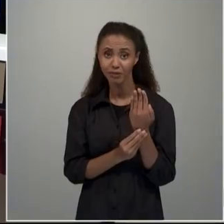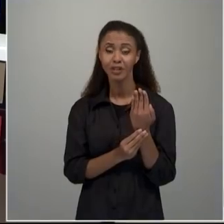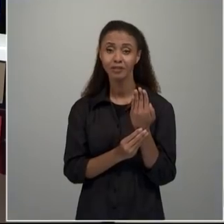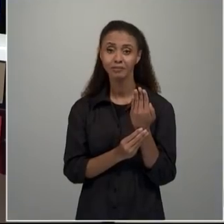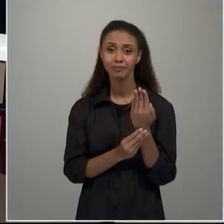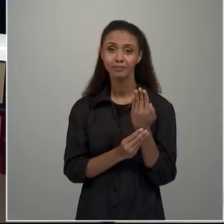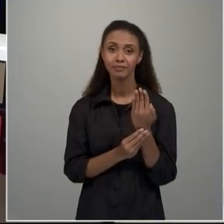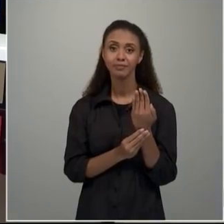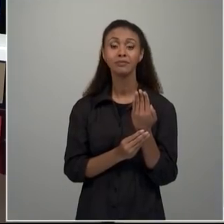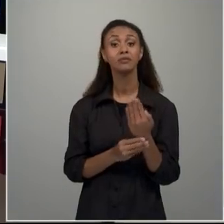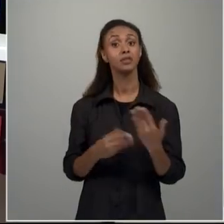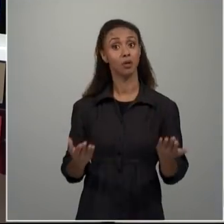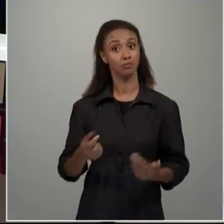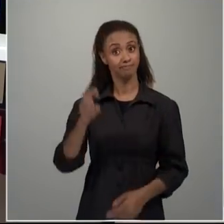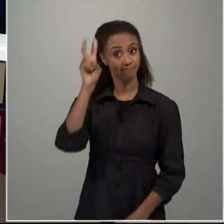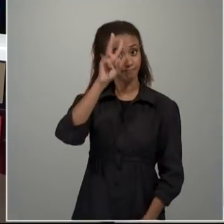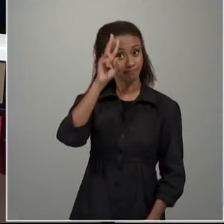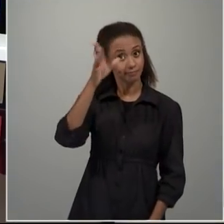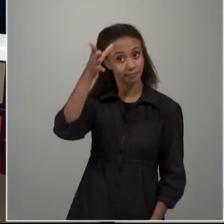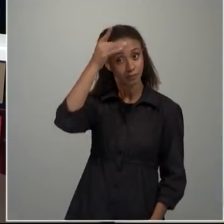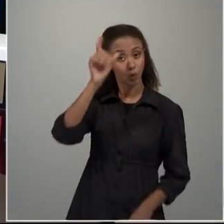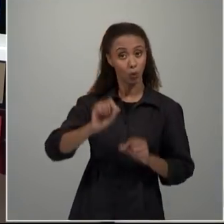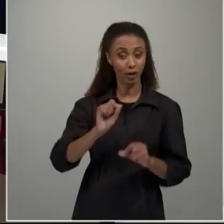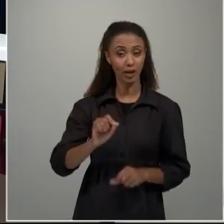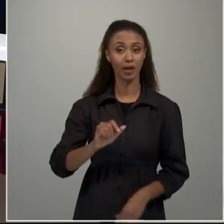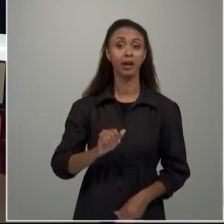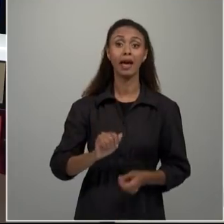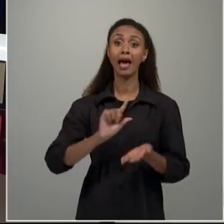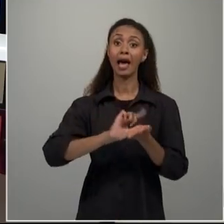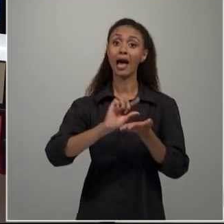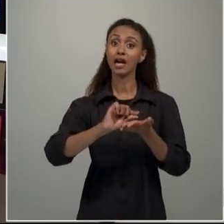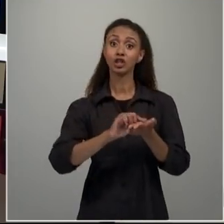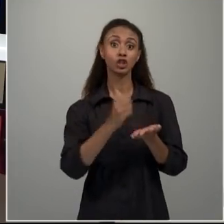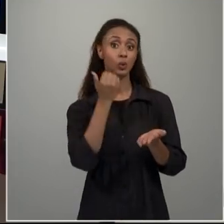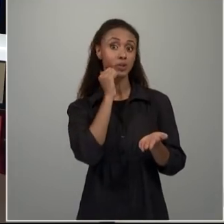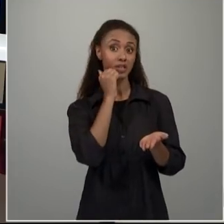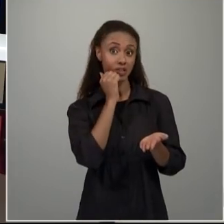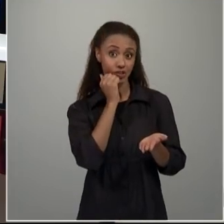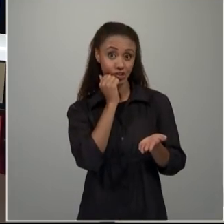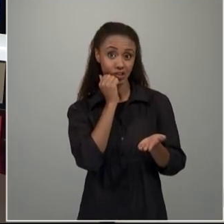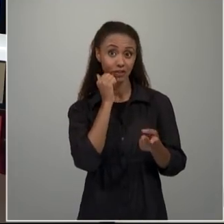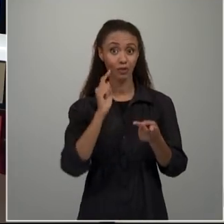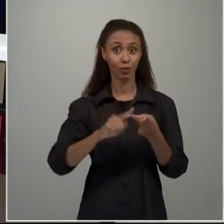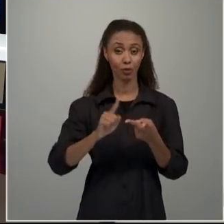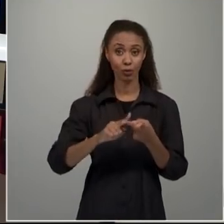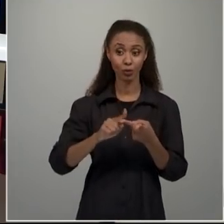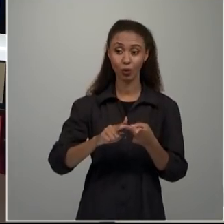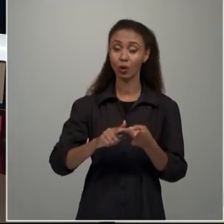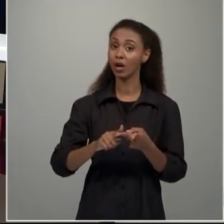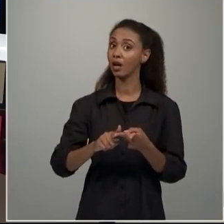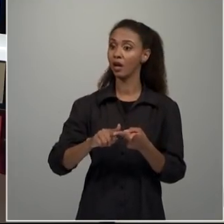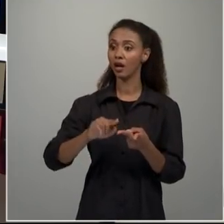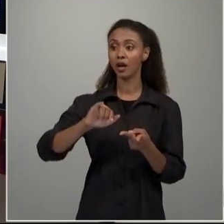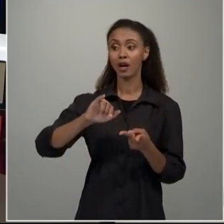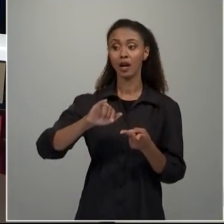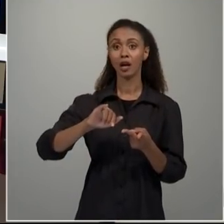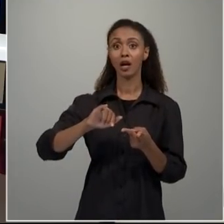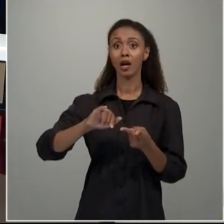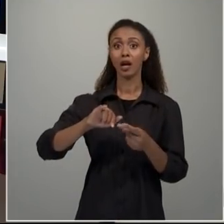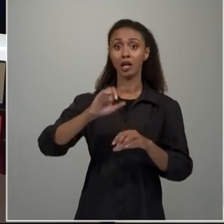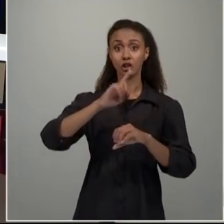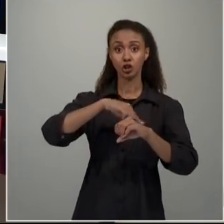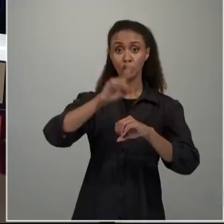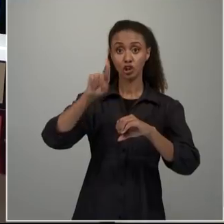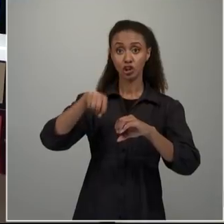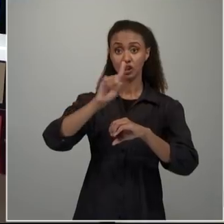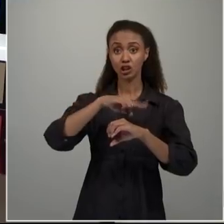então lembre-se a tyco artigo científico jornal pelo amor de deus é a revista